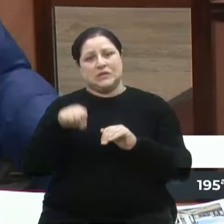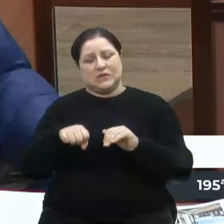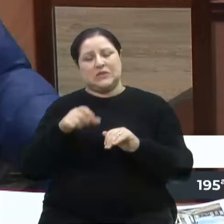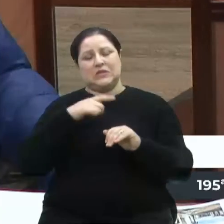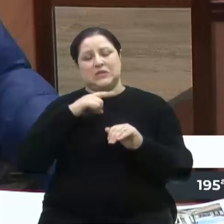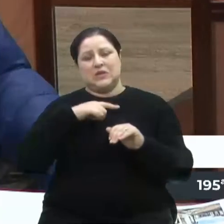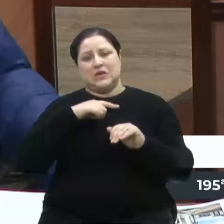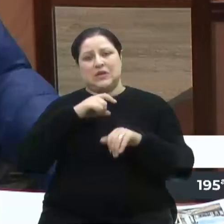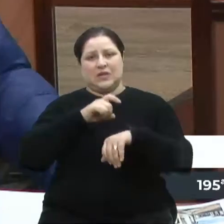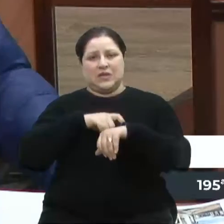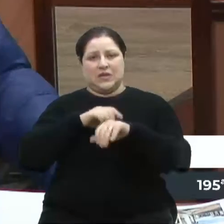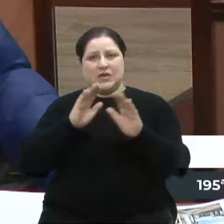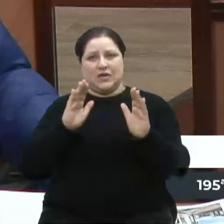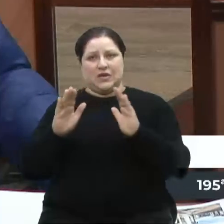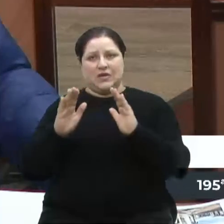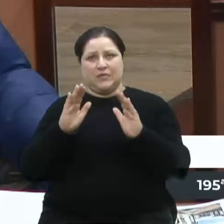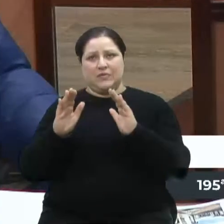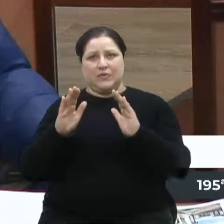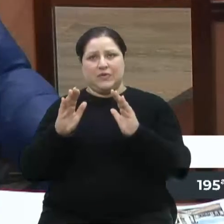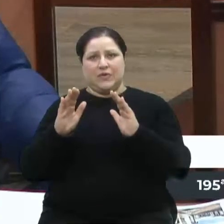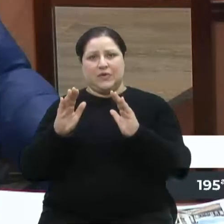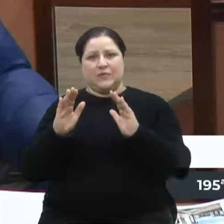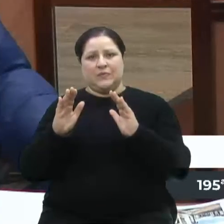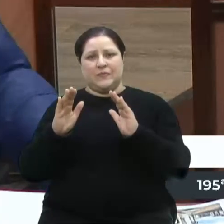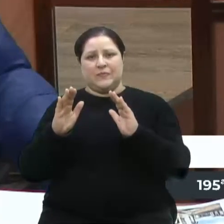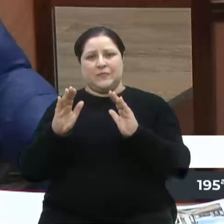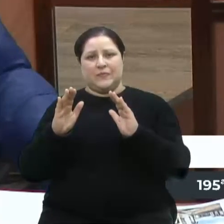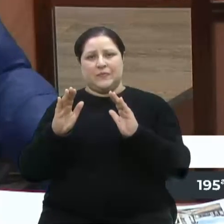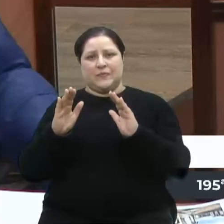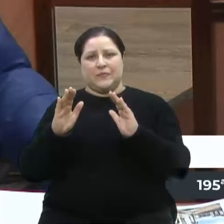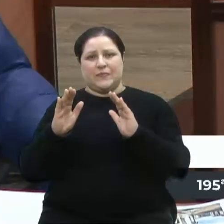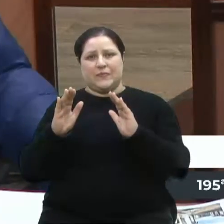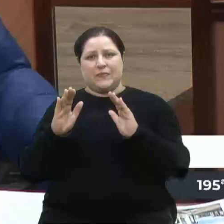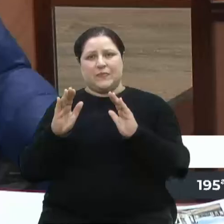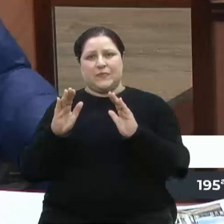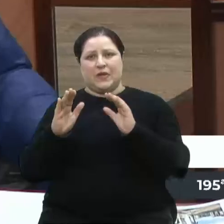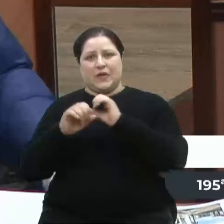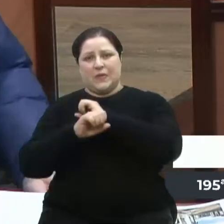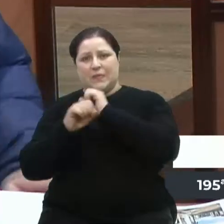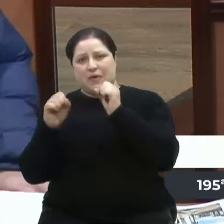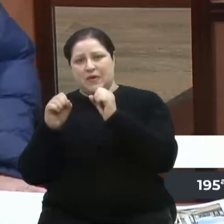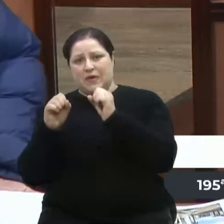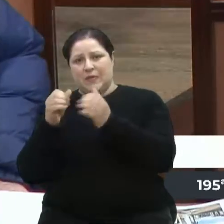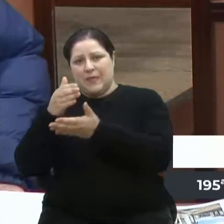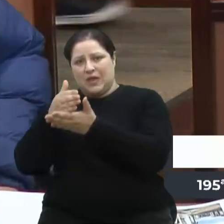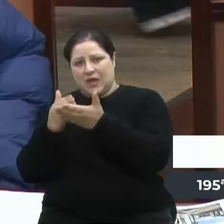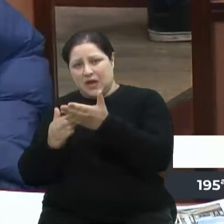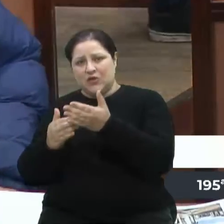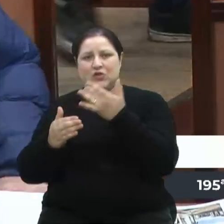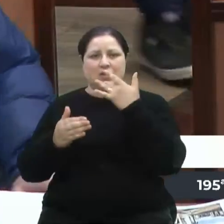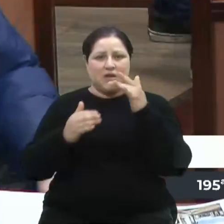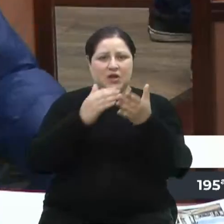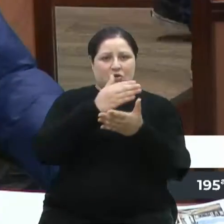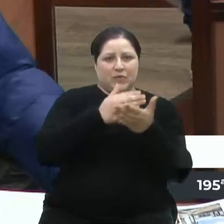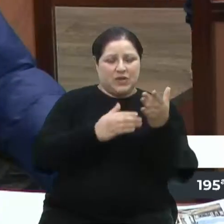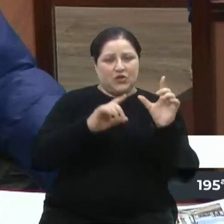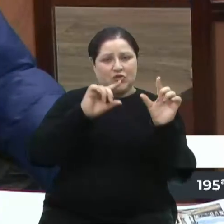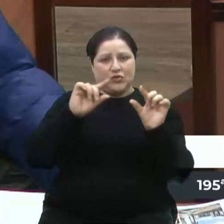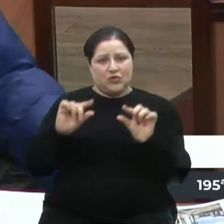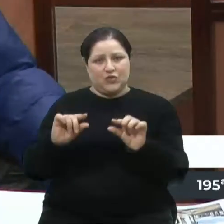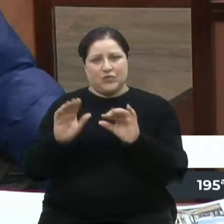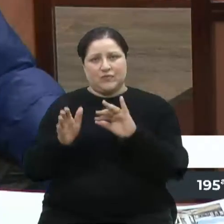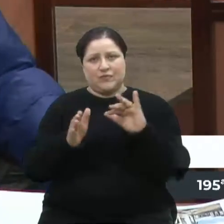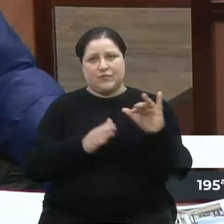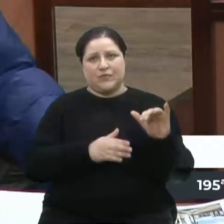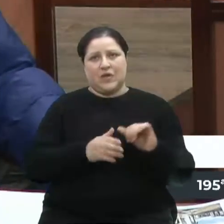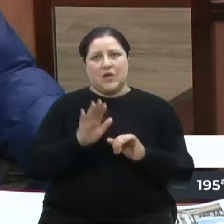sei que é difícil falar dos tais dos 3,50, mas, enfim, vamos lá. E ninguém nunca falou, em momento algum, que com o subsídio a passagem